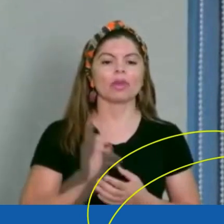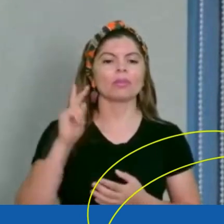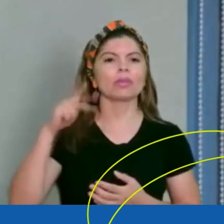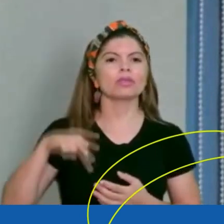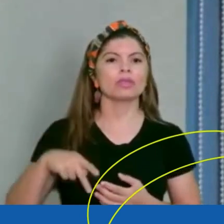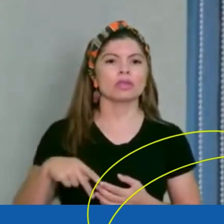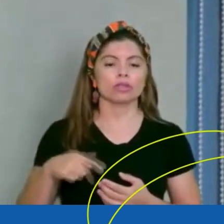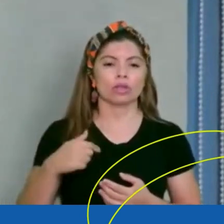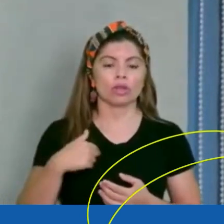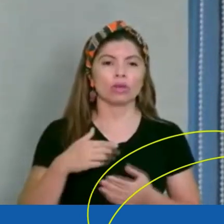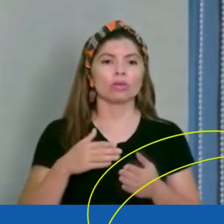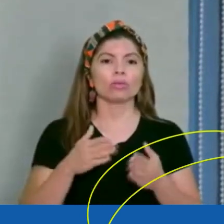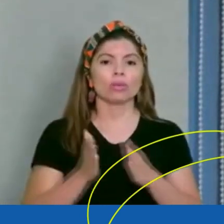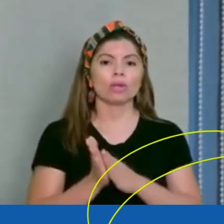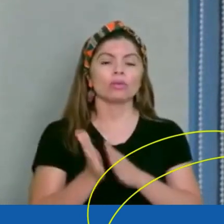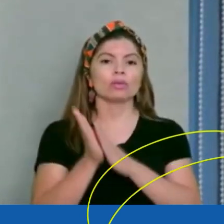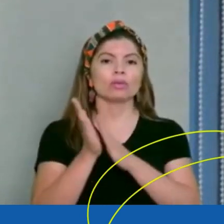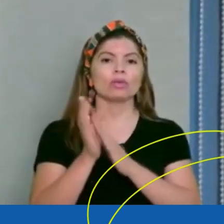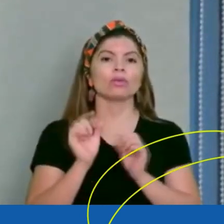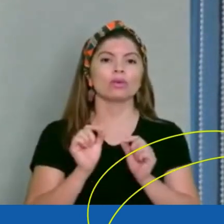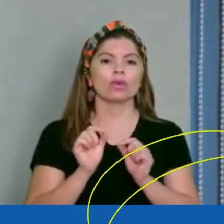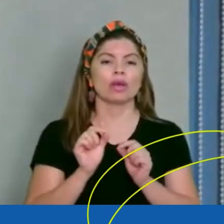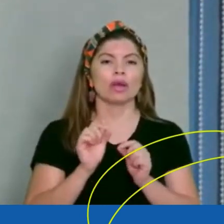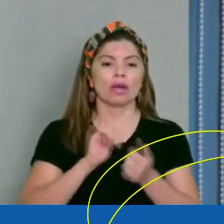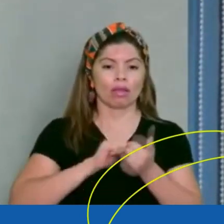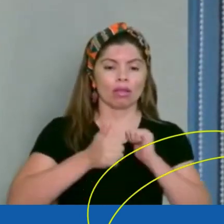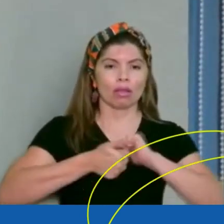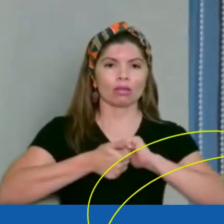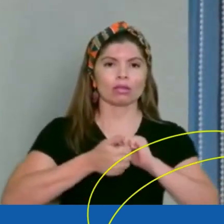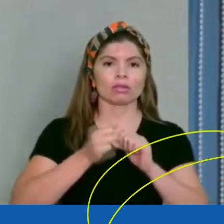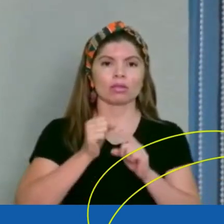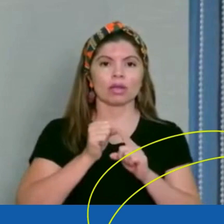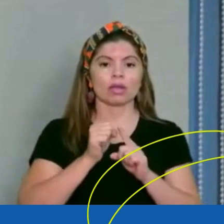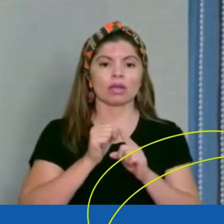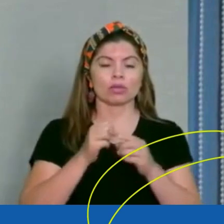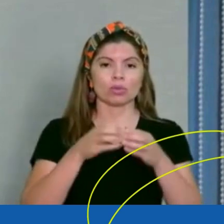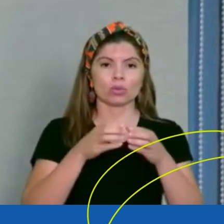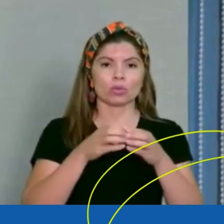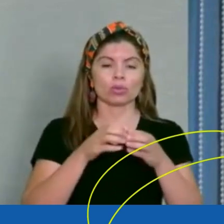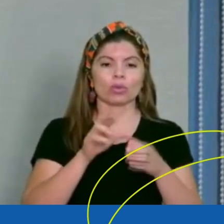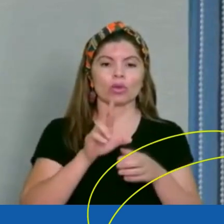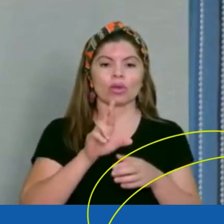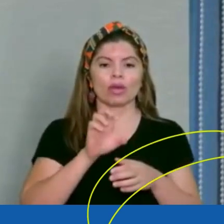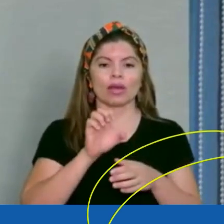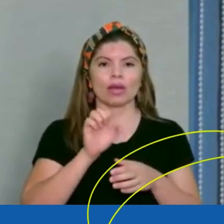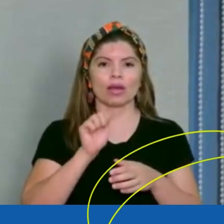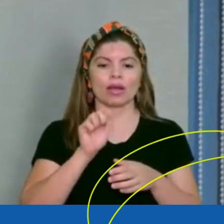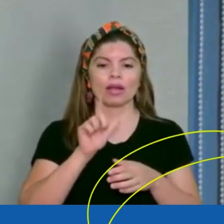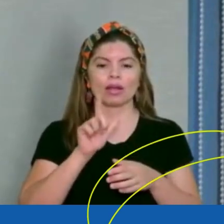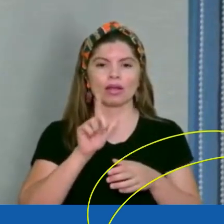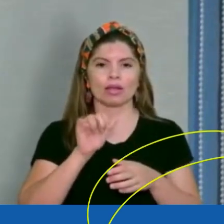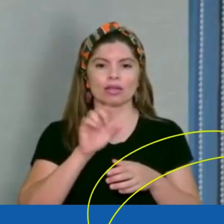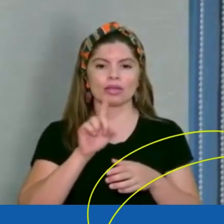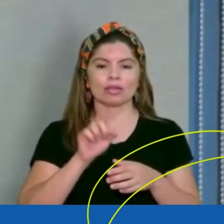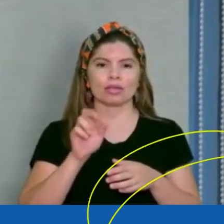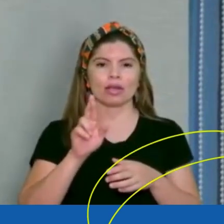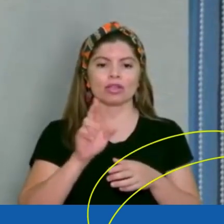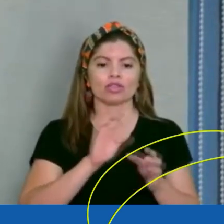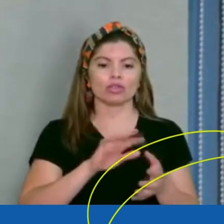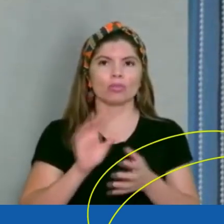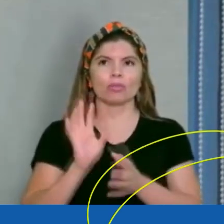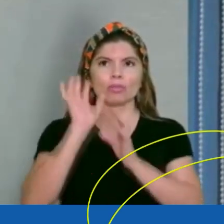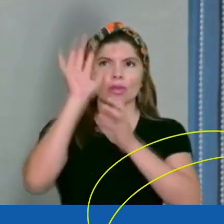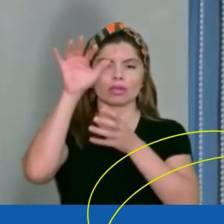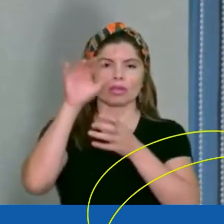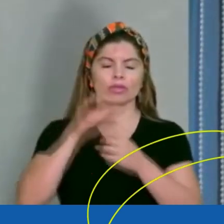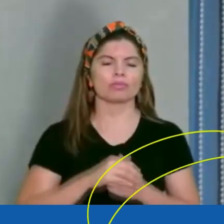Presidente, eu faço uma moção de parabenização aos atletas da Associação Realizar Bertioga de Basquete. Eu vou começar